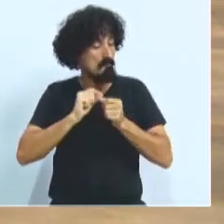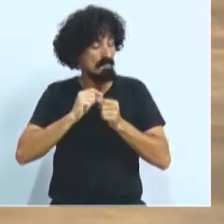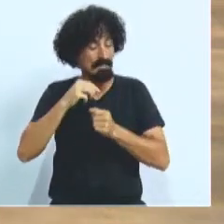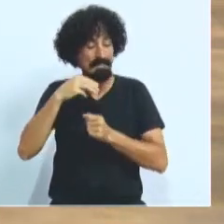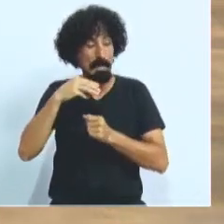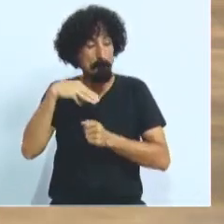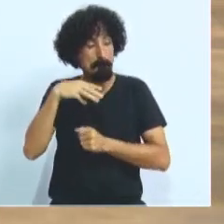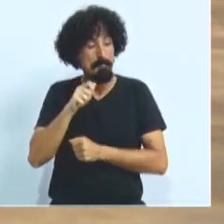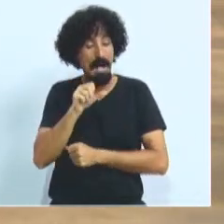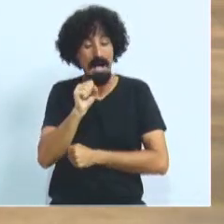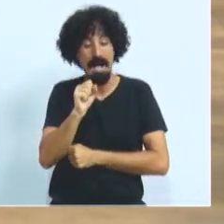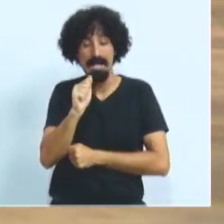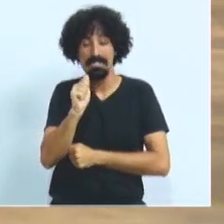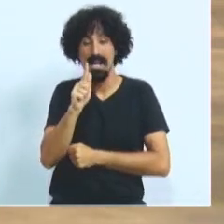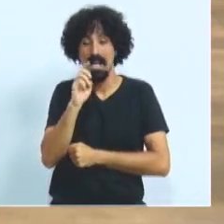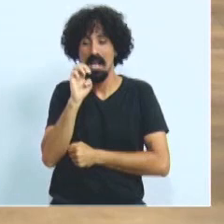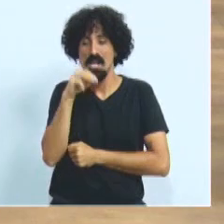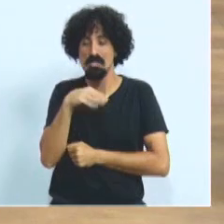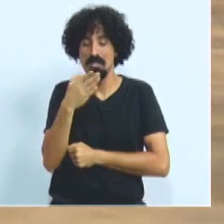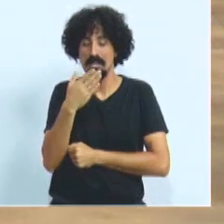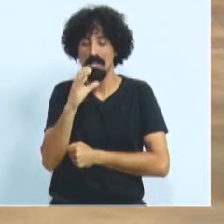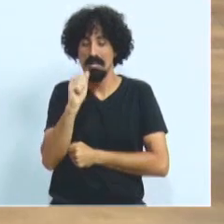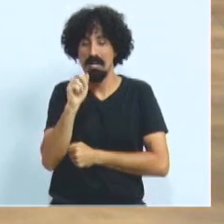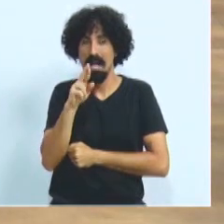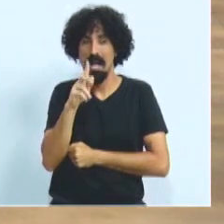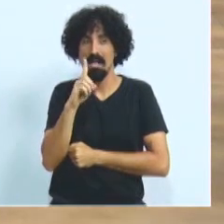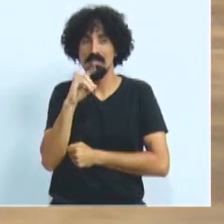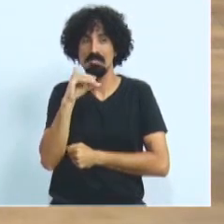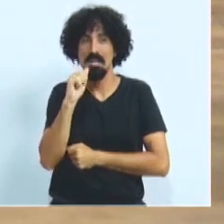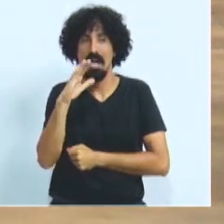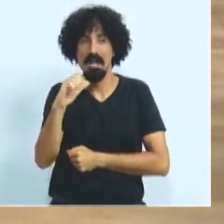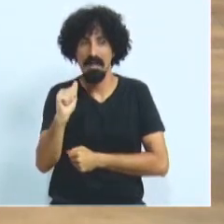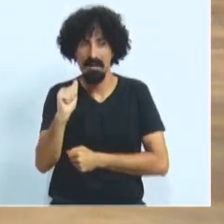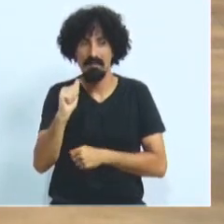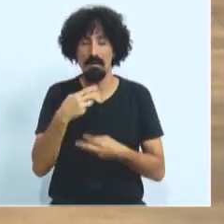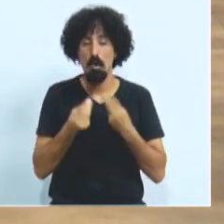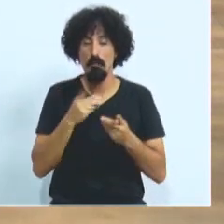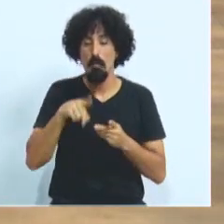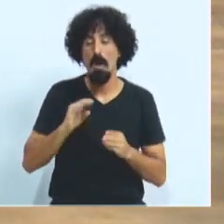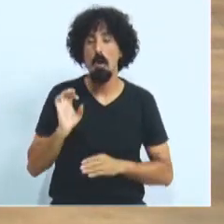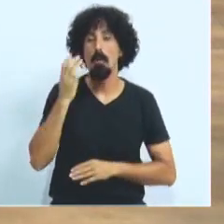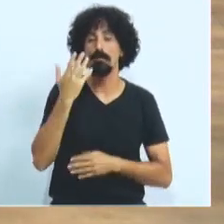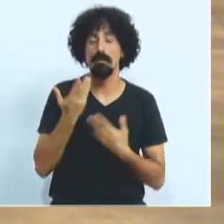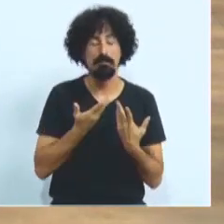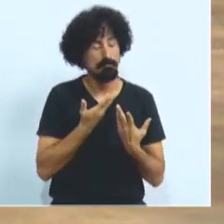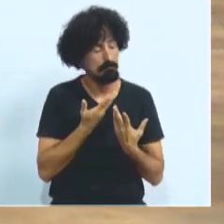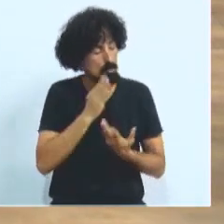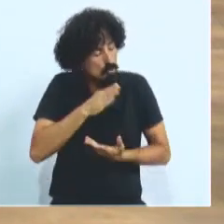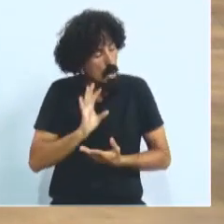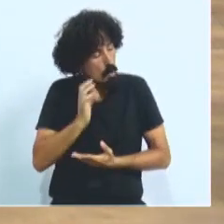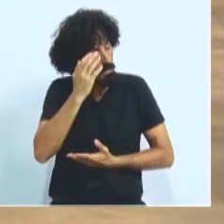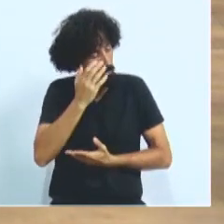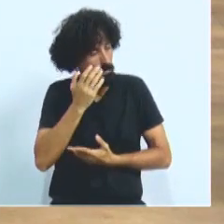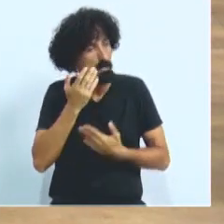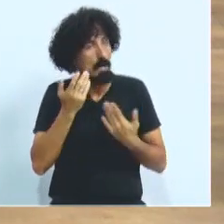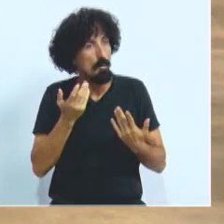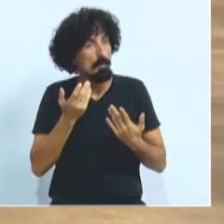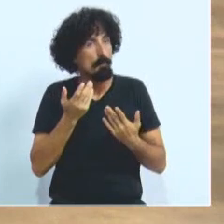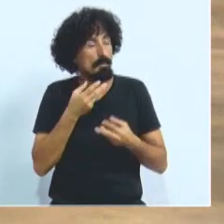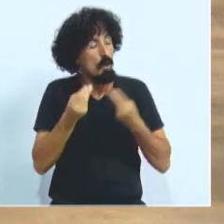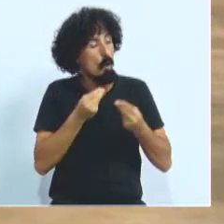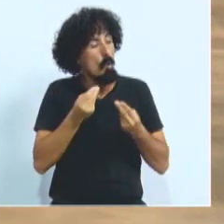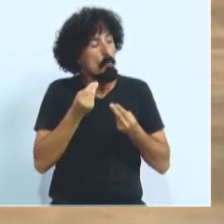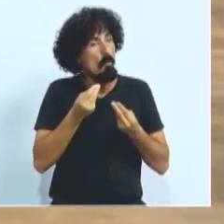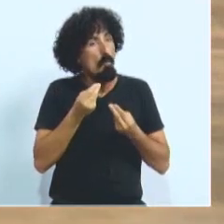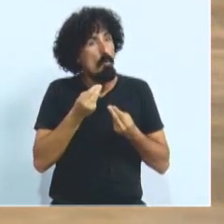casos isso costuma acontecer, que já ocorreram ocorrências de conhecimento de vocês aqui e de atendimento de vocês aqui em Rondônia? E quando que eu vou saber